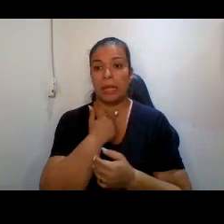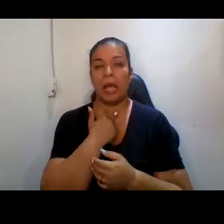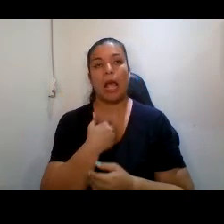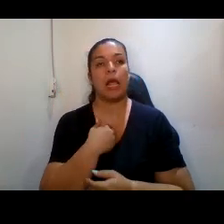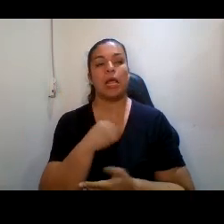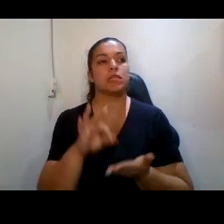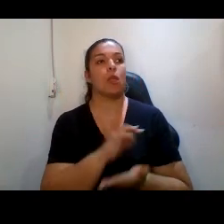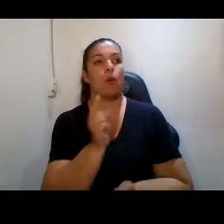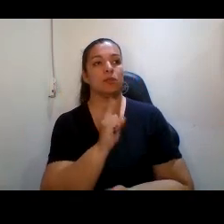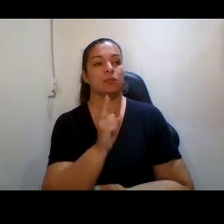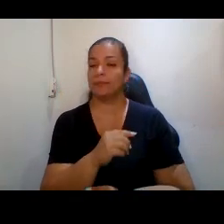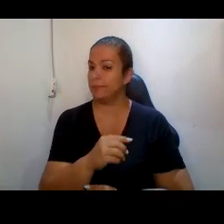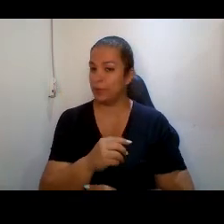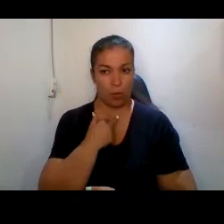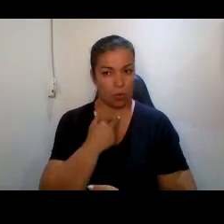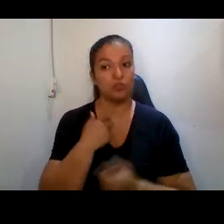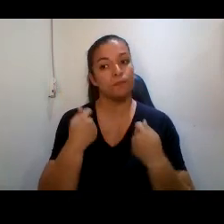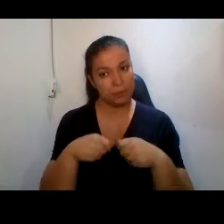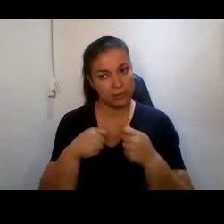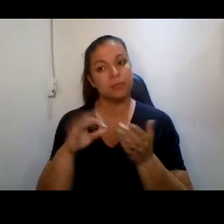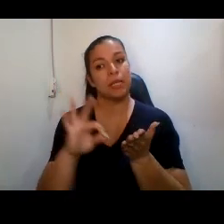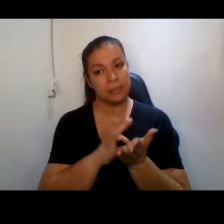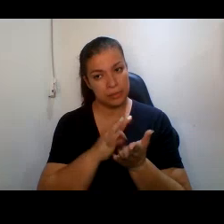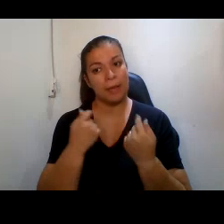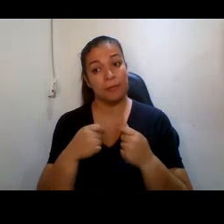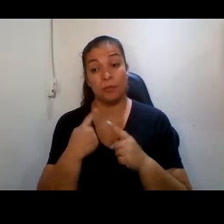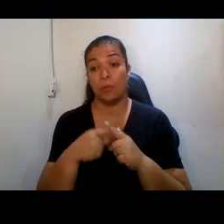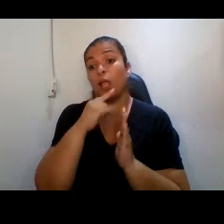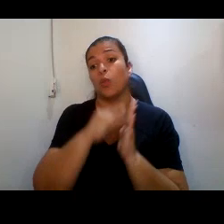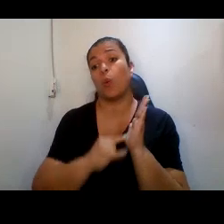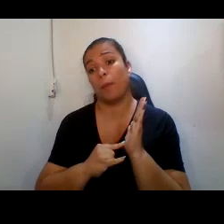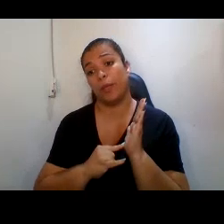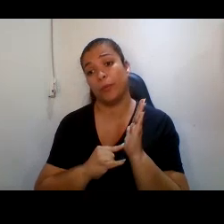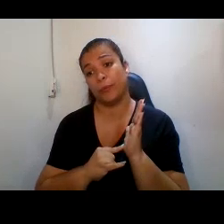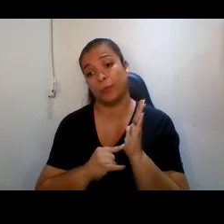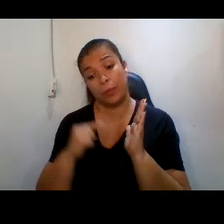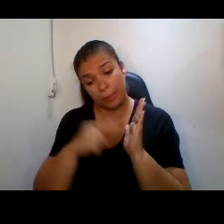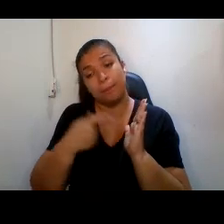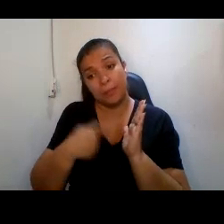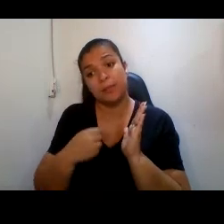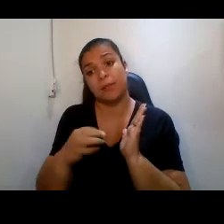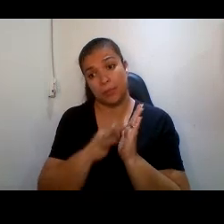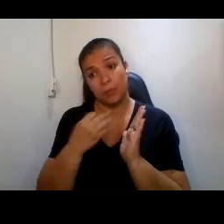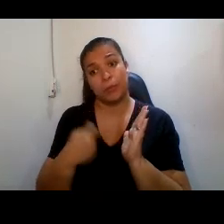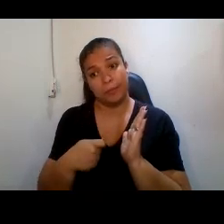estar assinado o documento, porque é documento, e documento tem que ter assinatura.